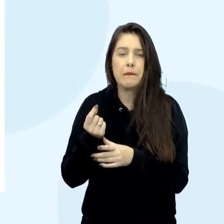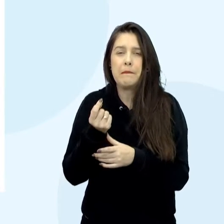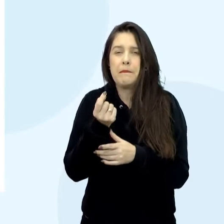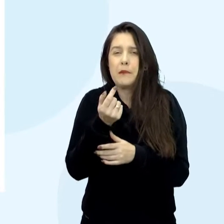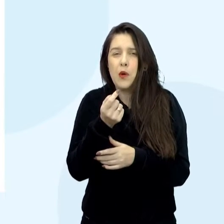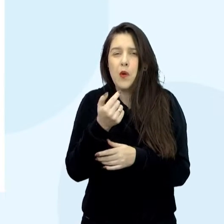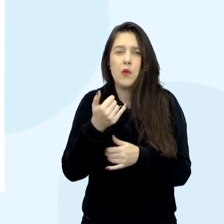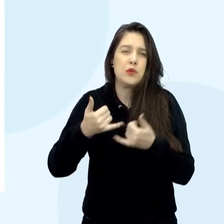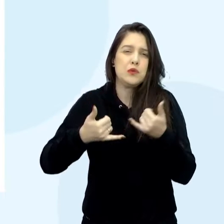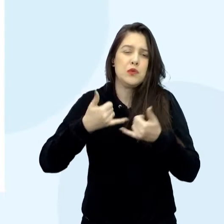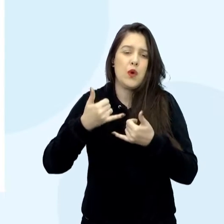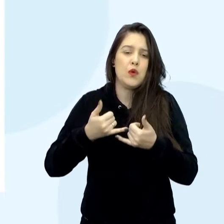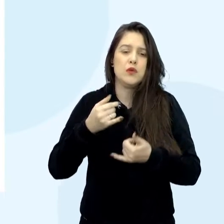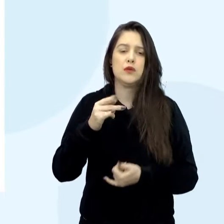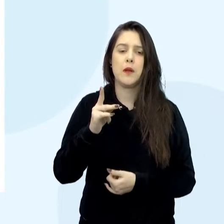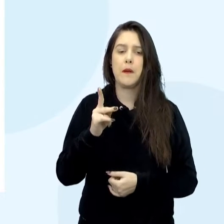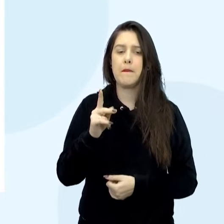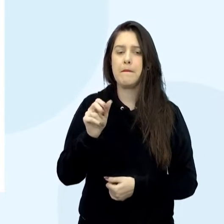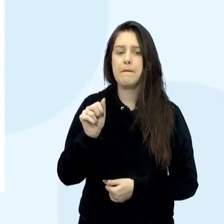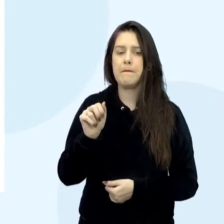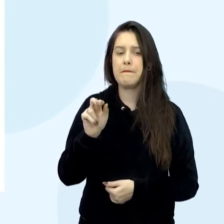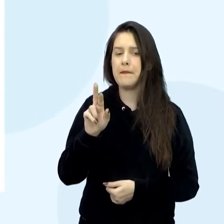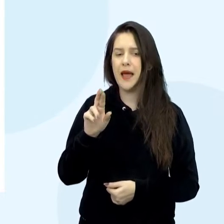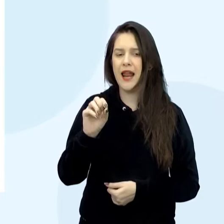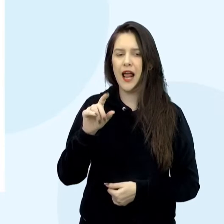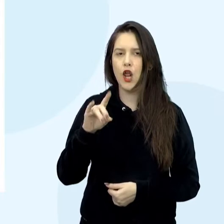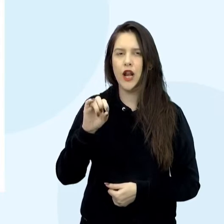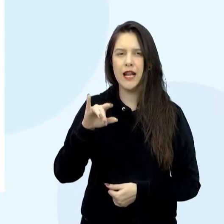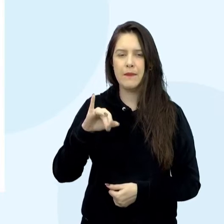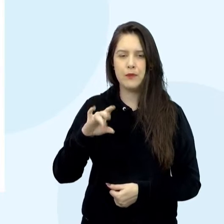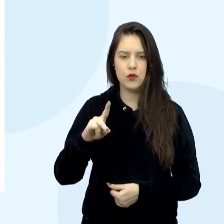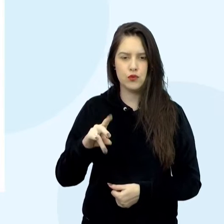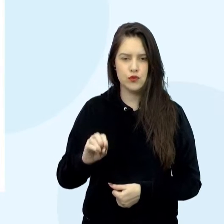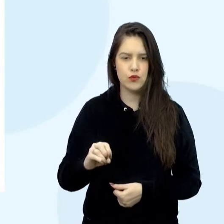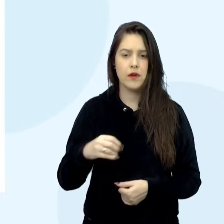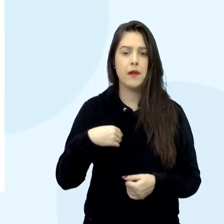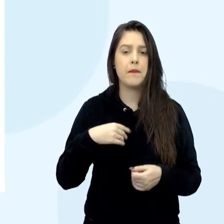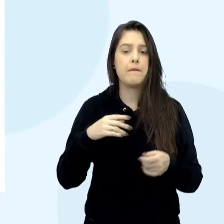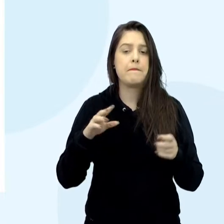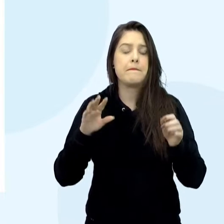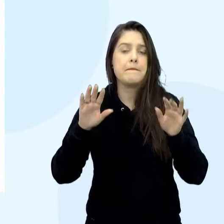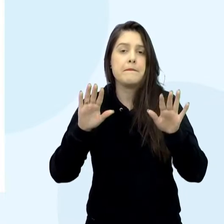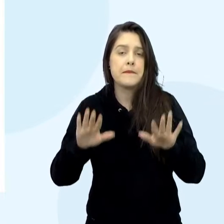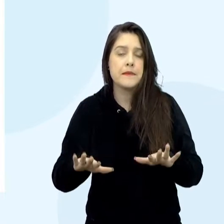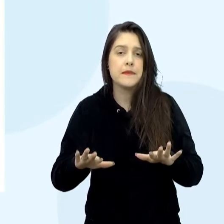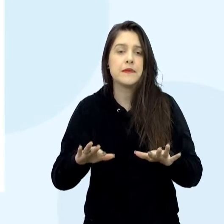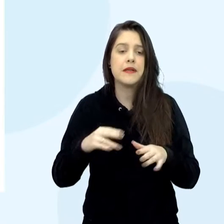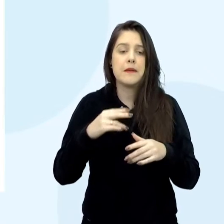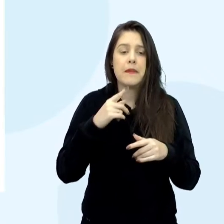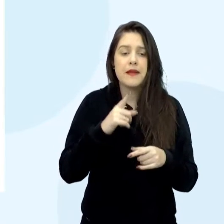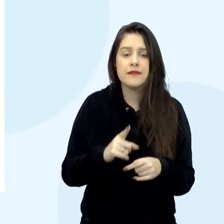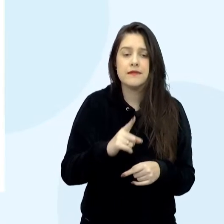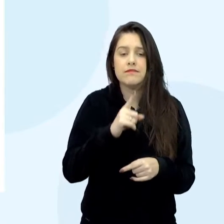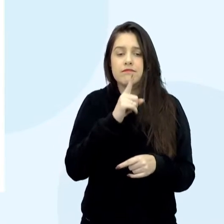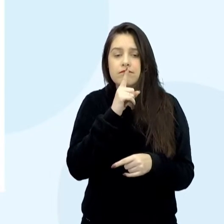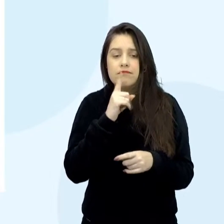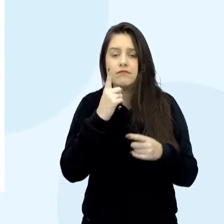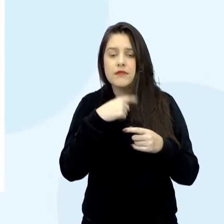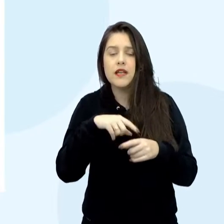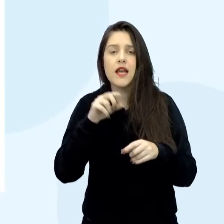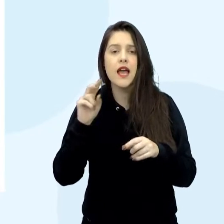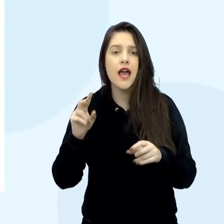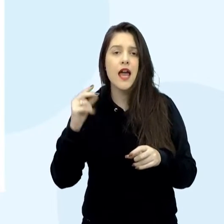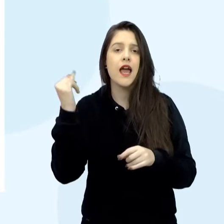Paralímpicos. Não seria também uma discriminação tácita, então aquela discriminação silenciosa? Seria